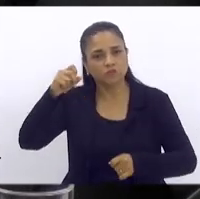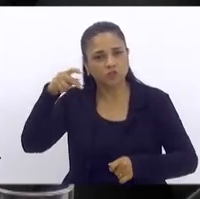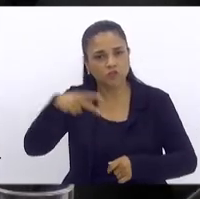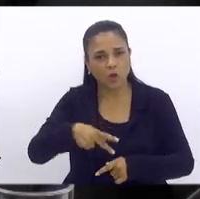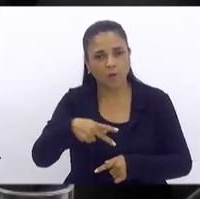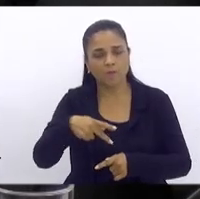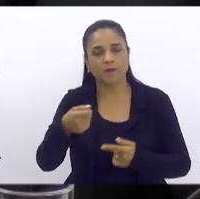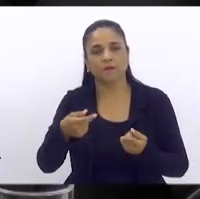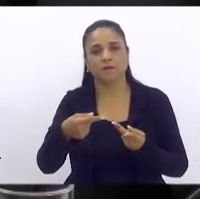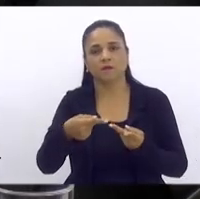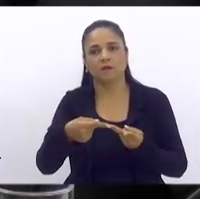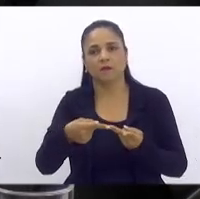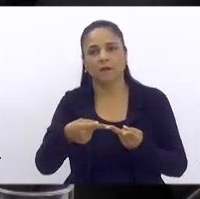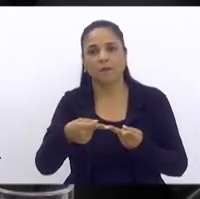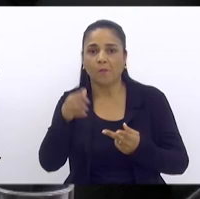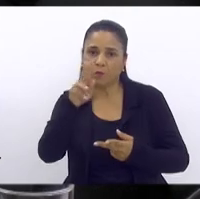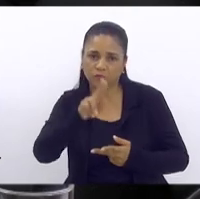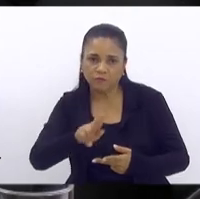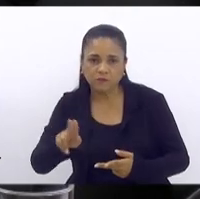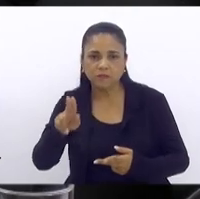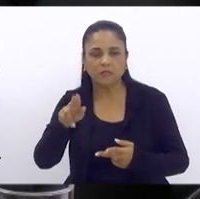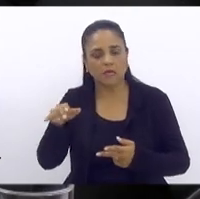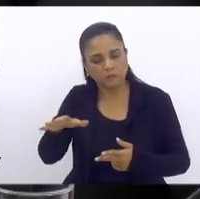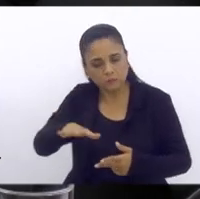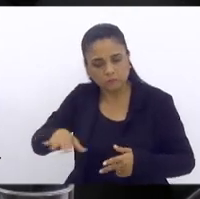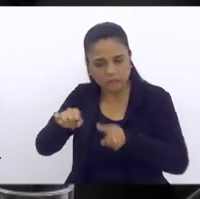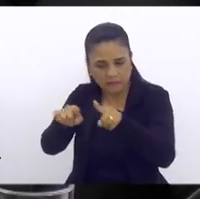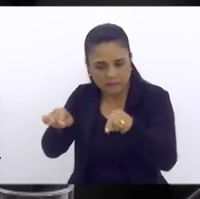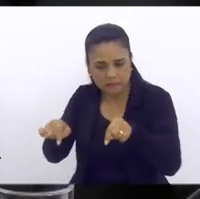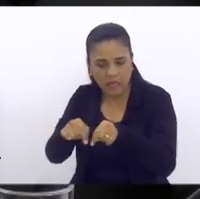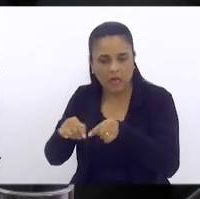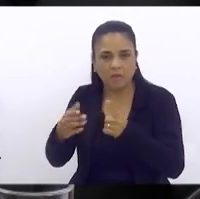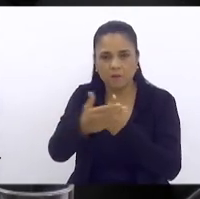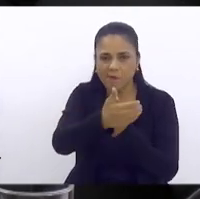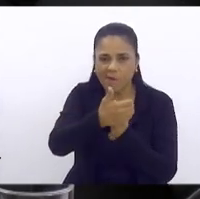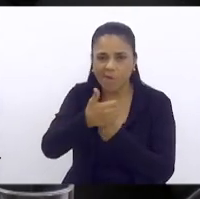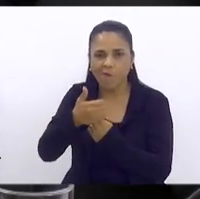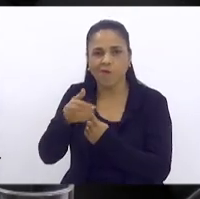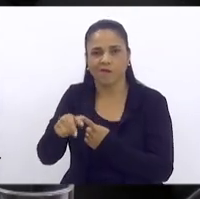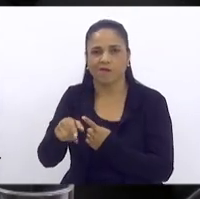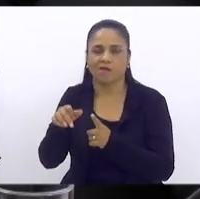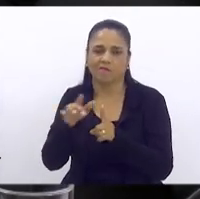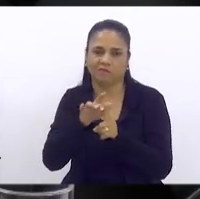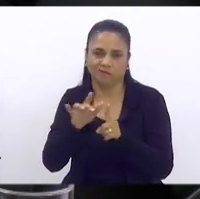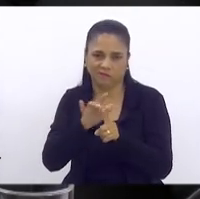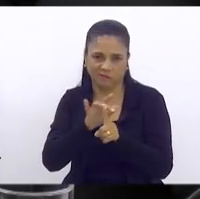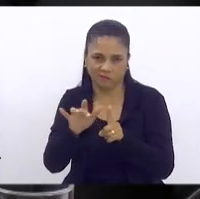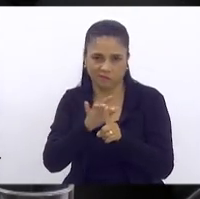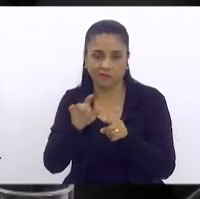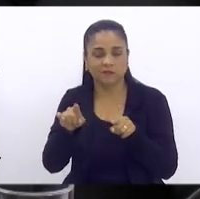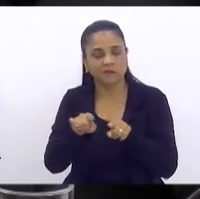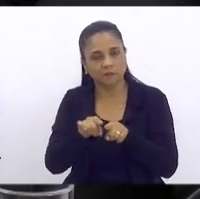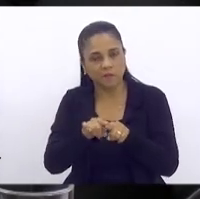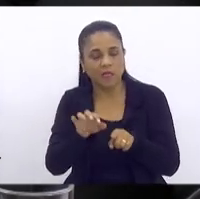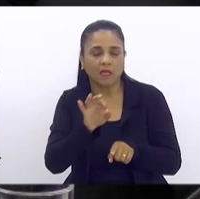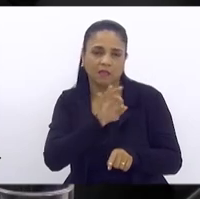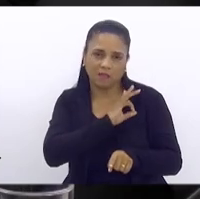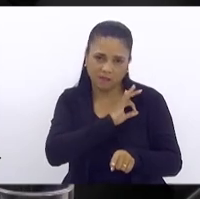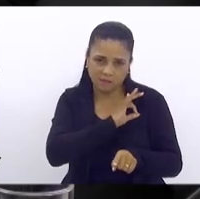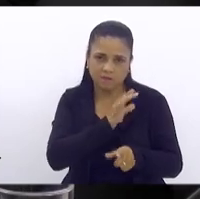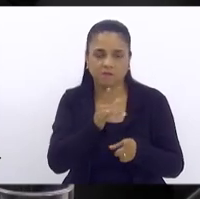exemplo, ensino, né? Então, uma universidade tem um espaço ali para acolhimento daquela vítima. Não à toa também tem espaço agora em delegacias, né? Mas